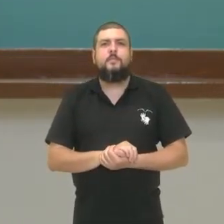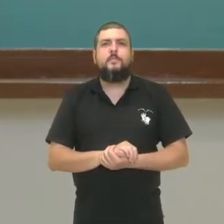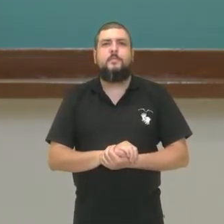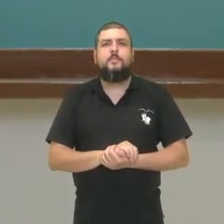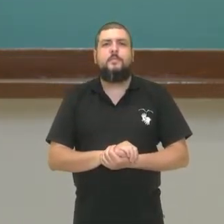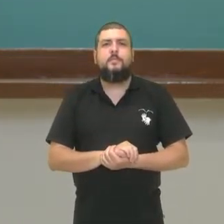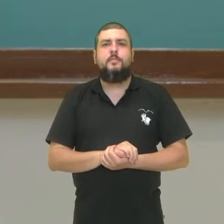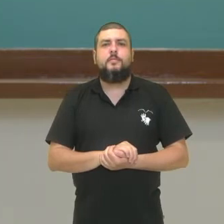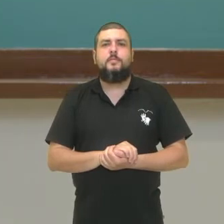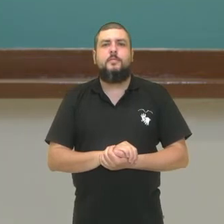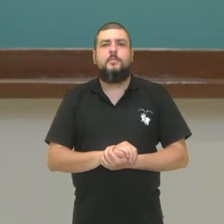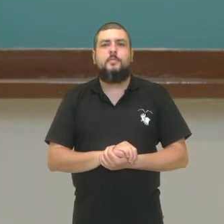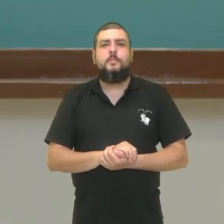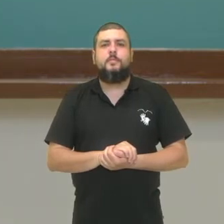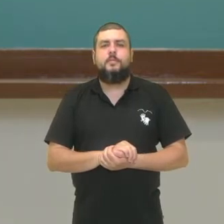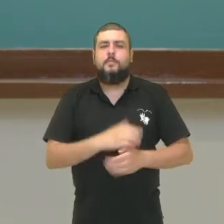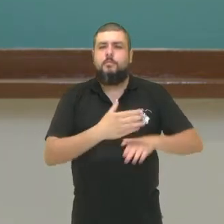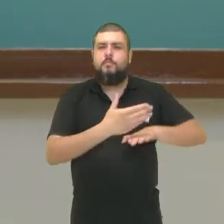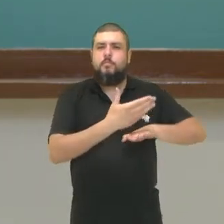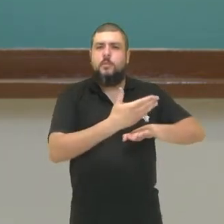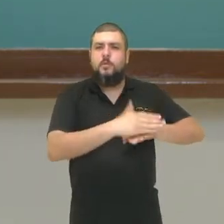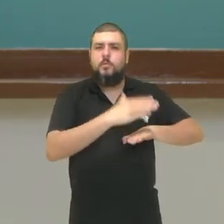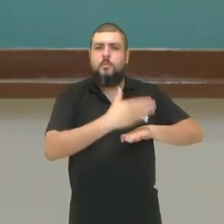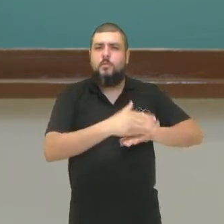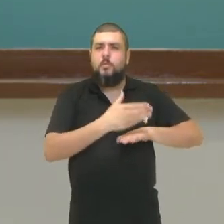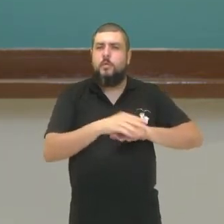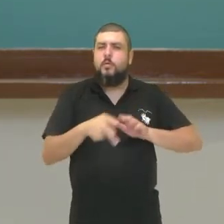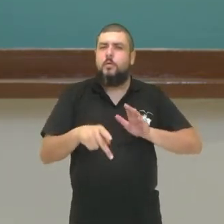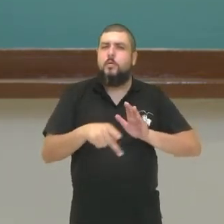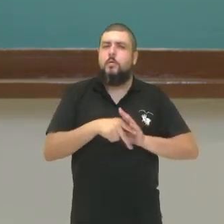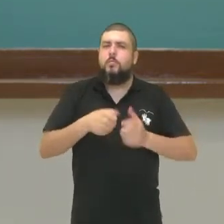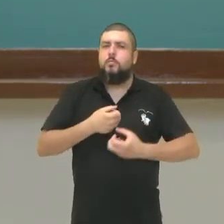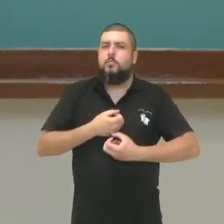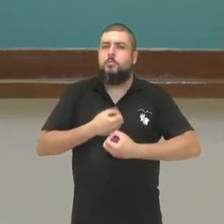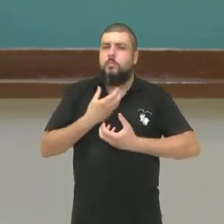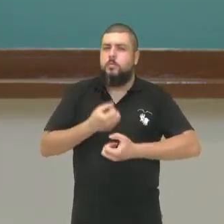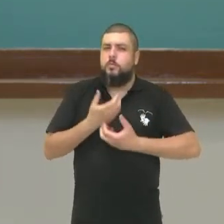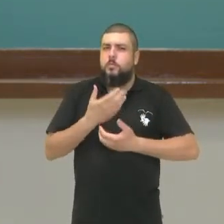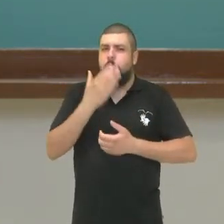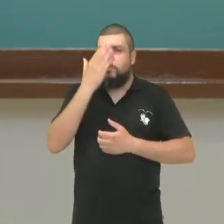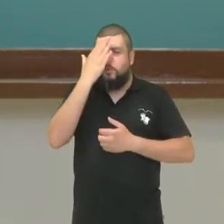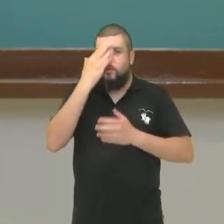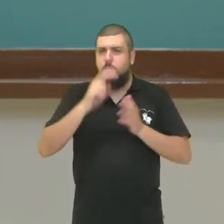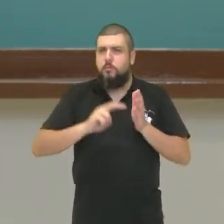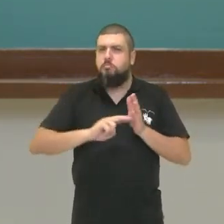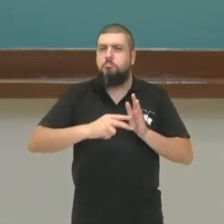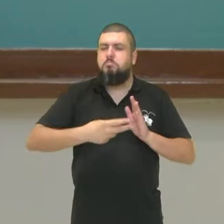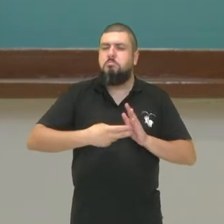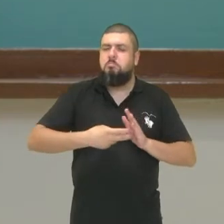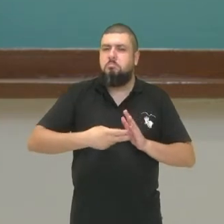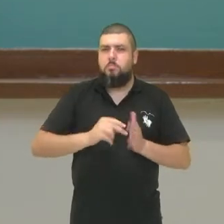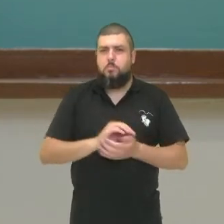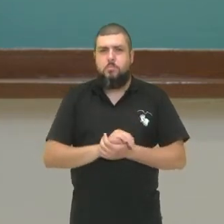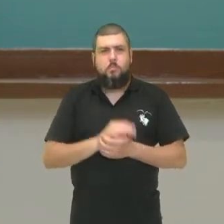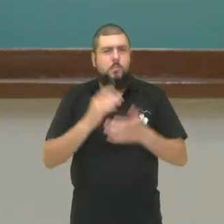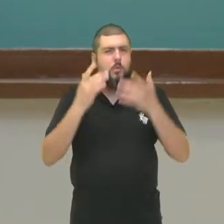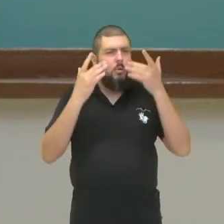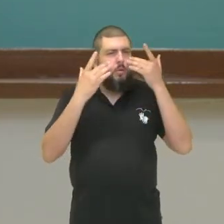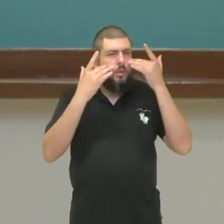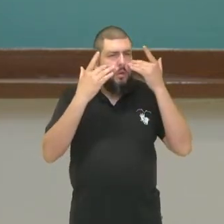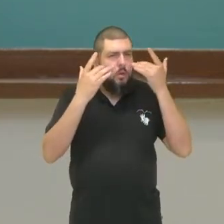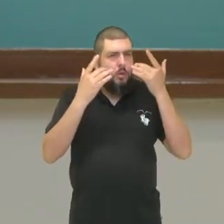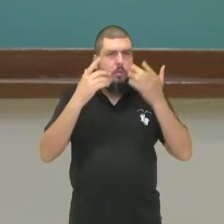Atividades expressivas. Você sabe o que são atividades expressivas? Seria teatro,